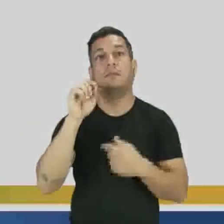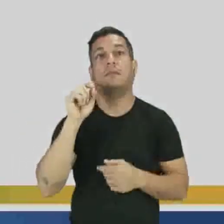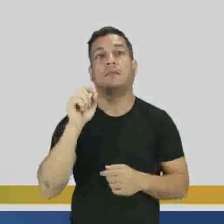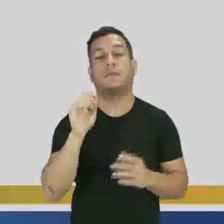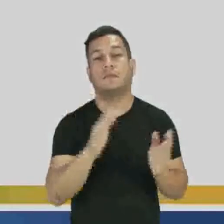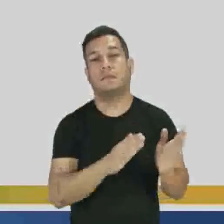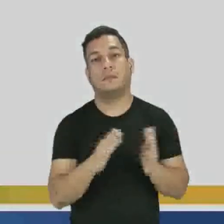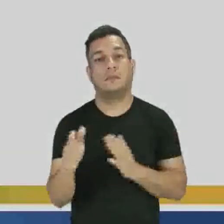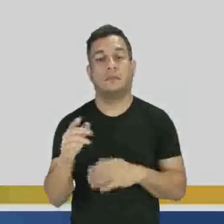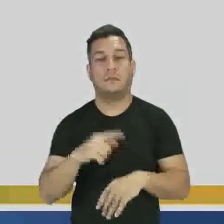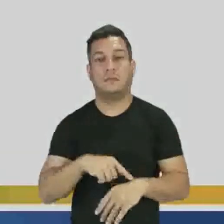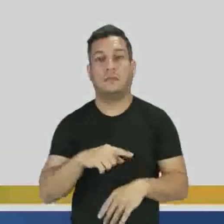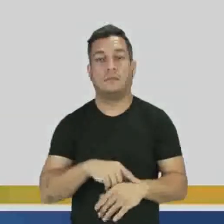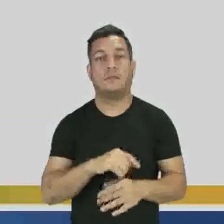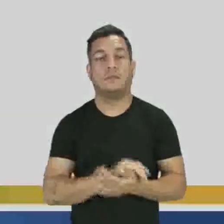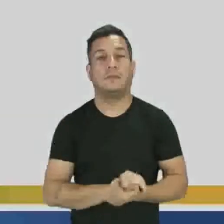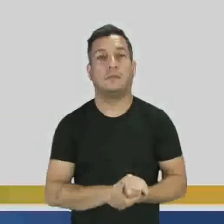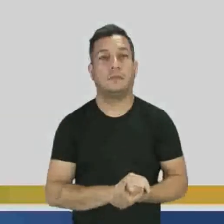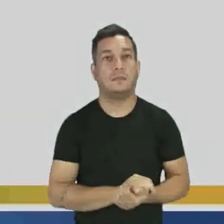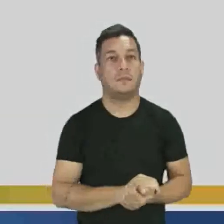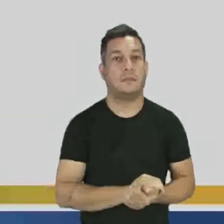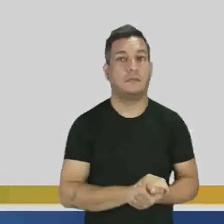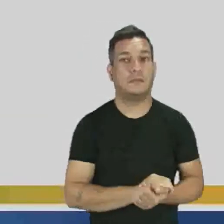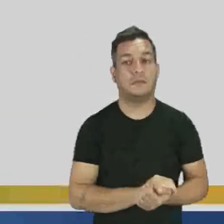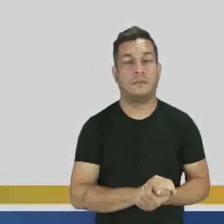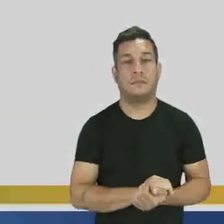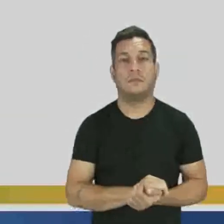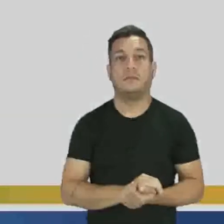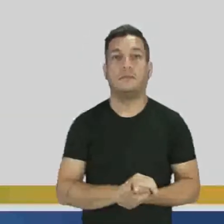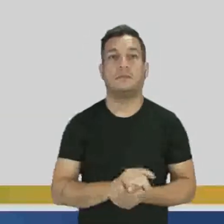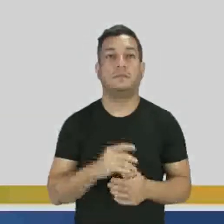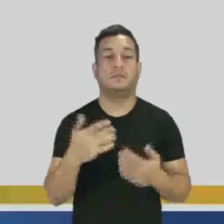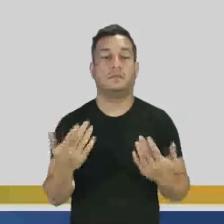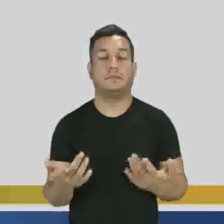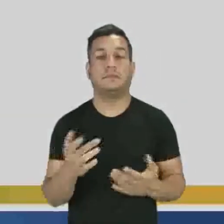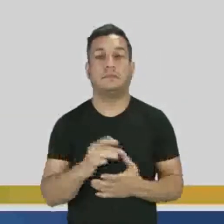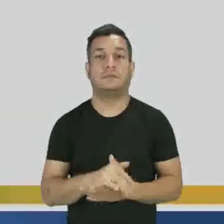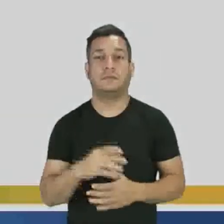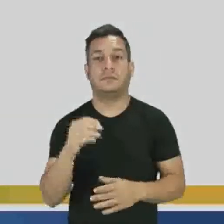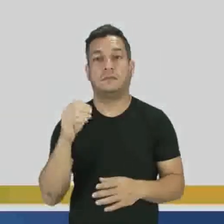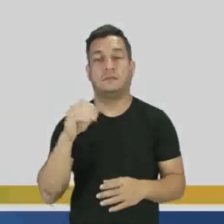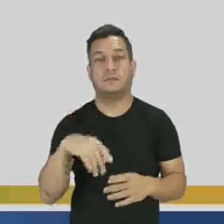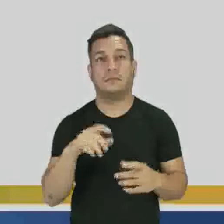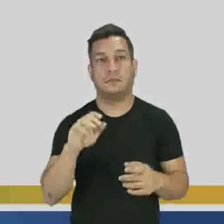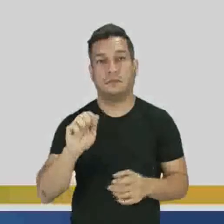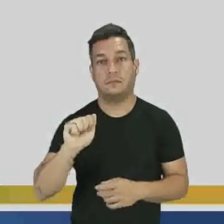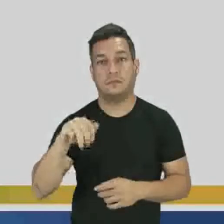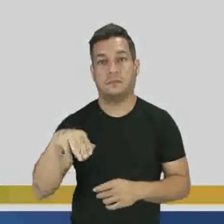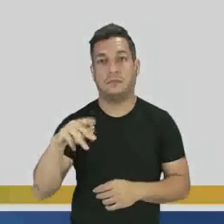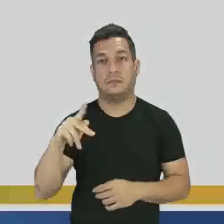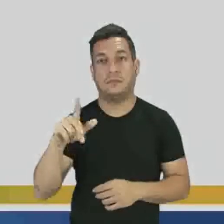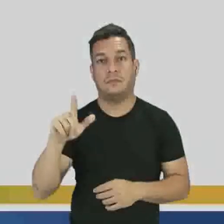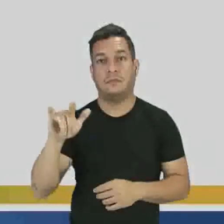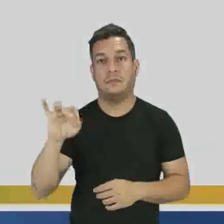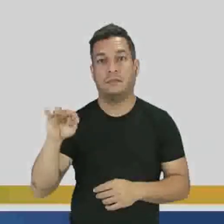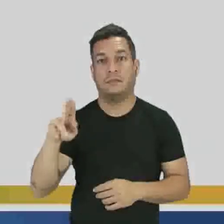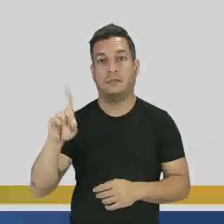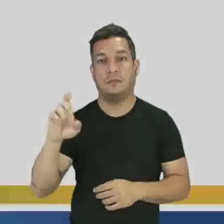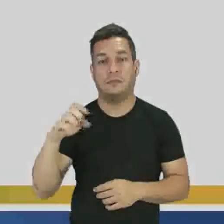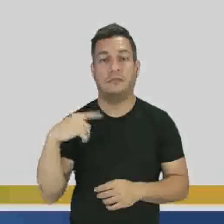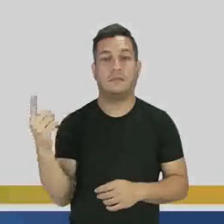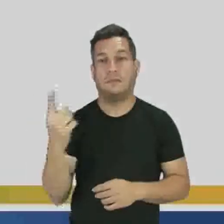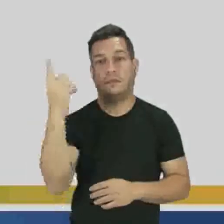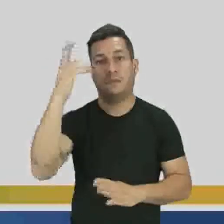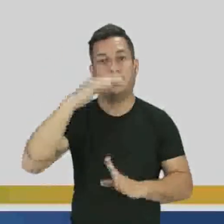no decorrer desse tempo, no decorrer desse fenômeno. Então, dentro da amplitude, nós vamos ter a altura